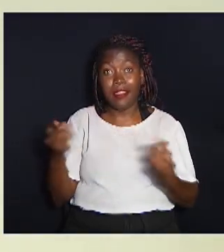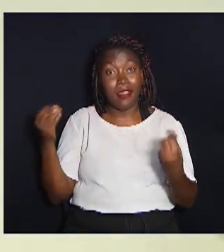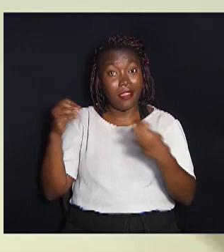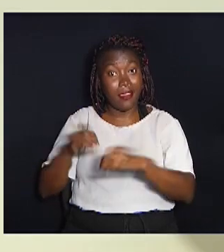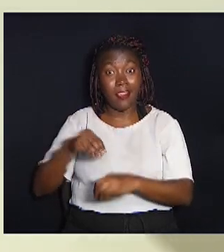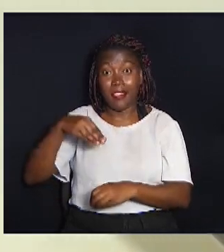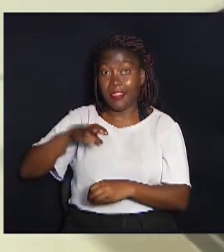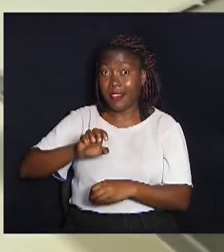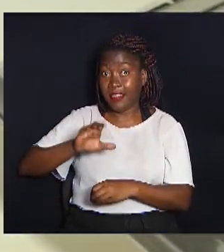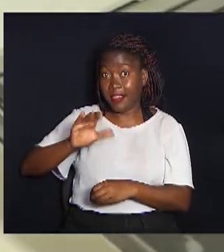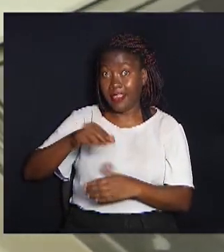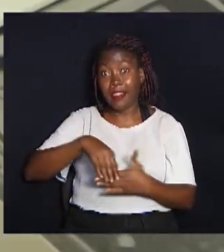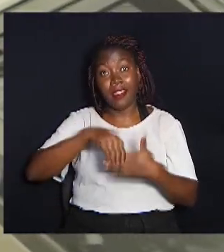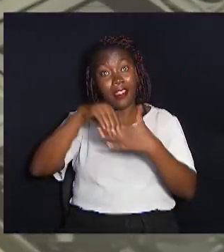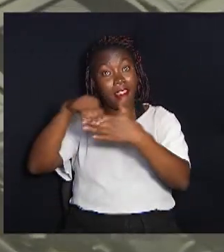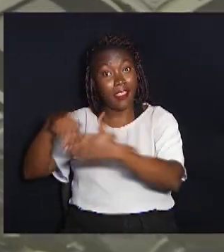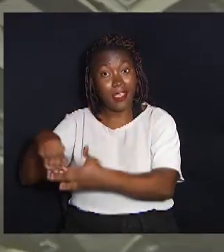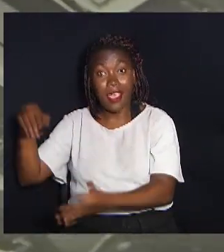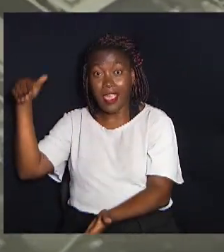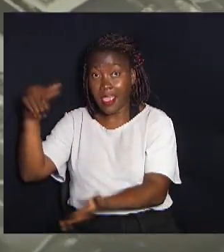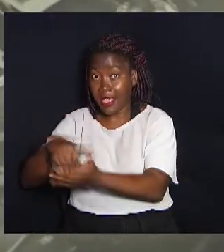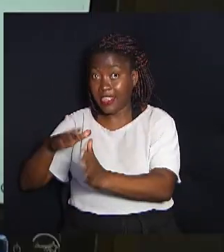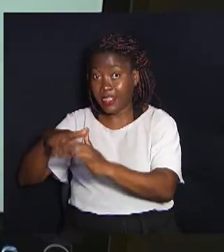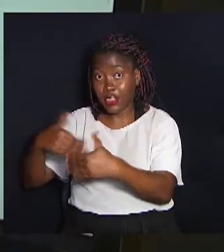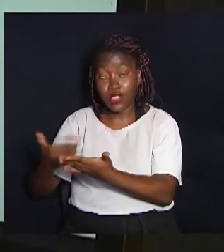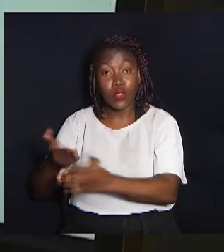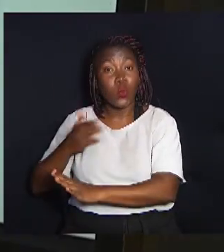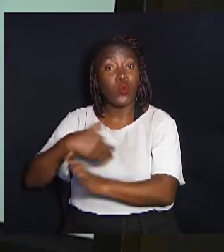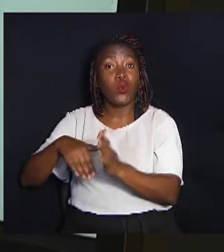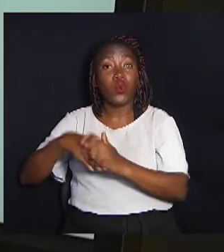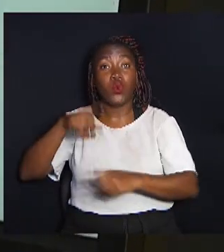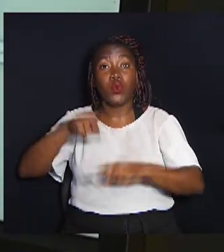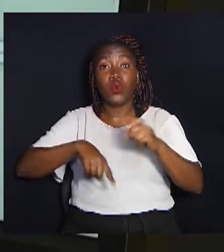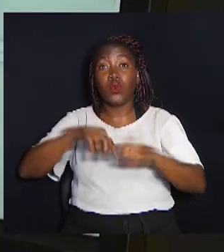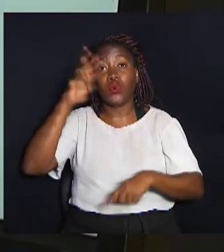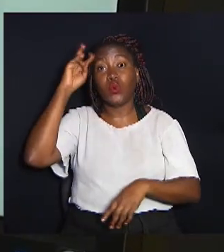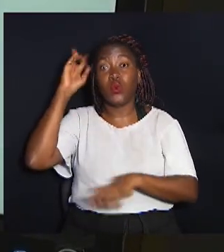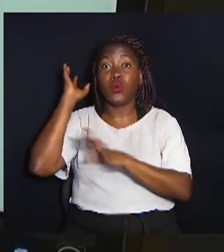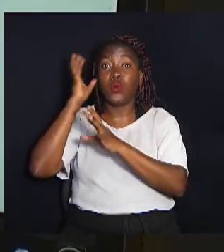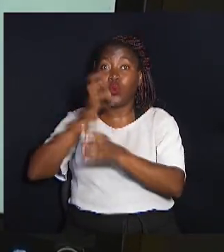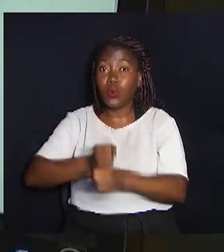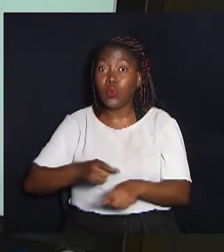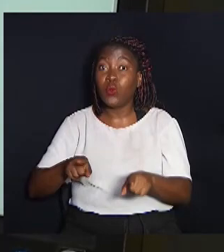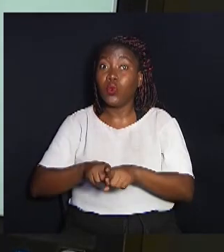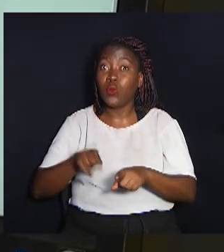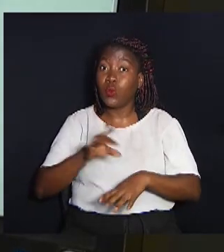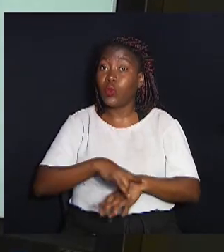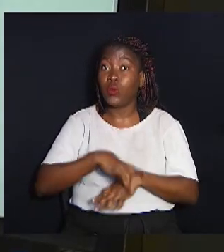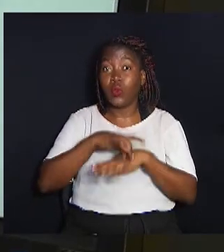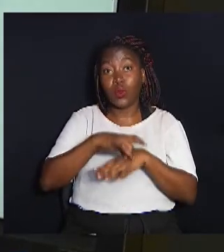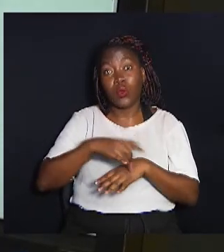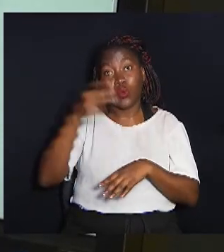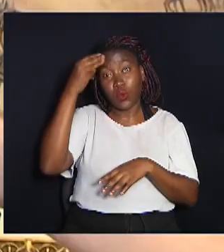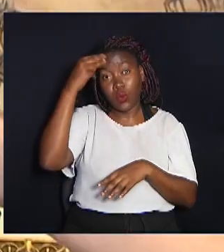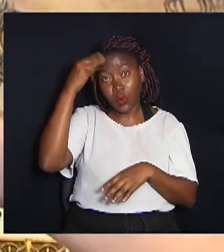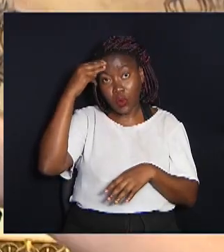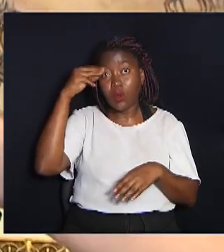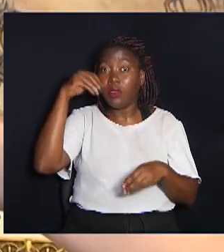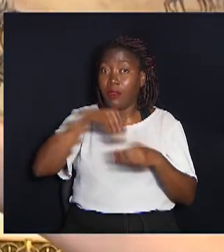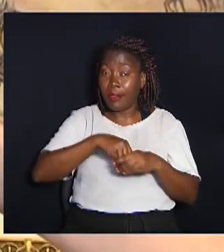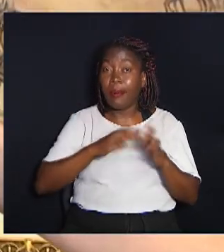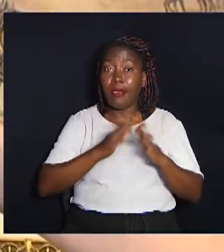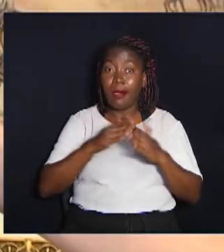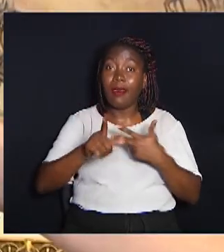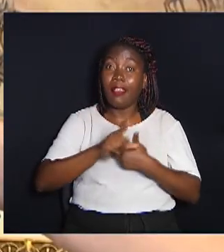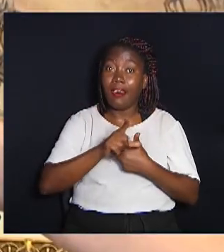que vai levar até as escolas todo o material histórico e também a versão física do memorial na própria Casa Legislativa. O que a gente está